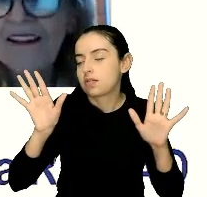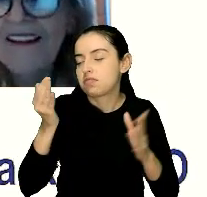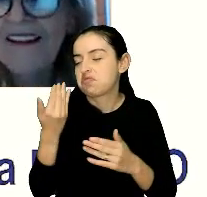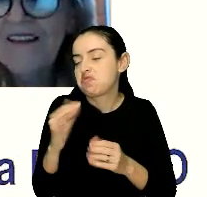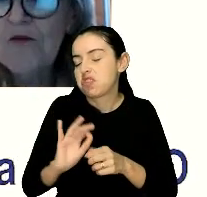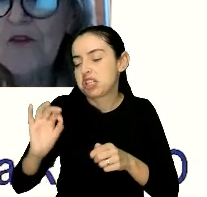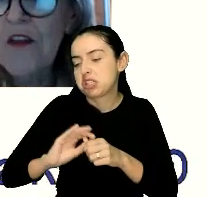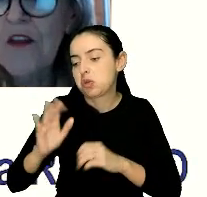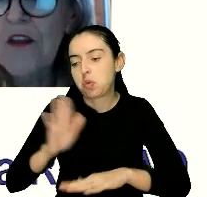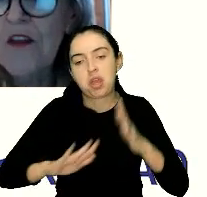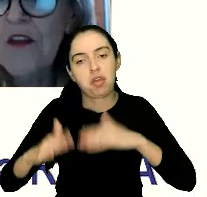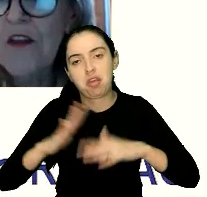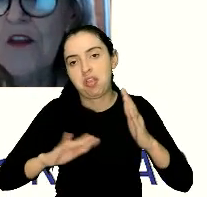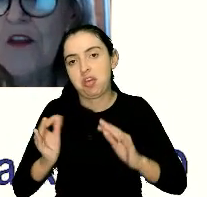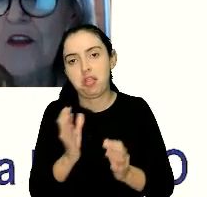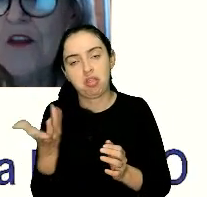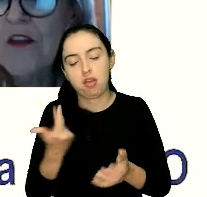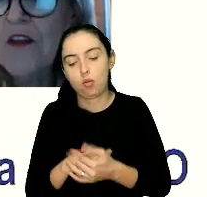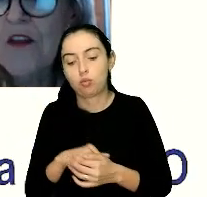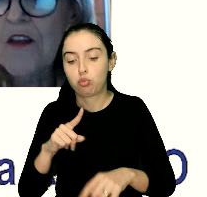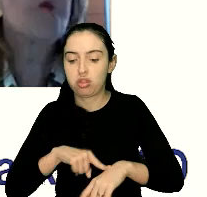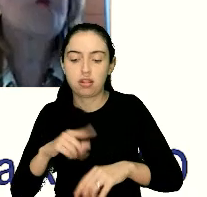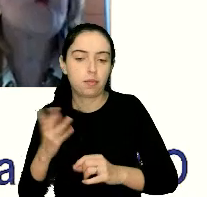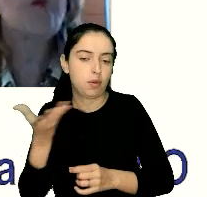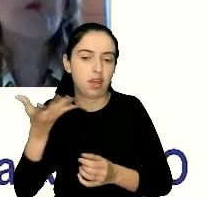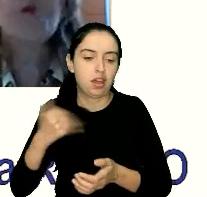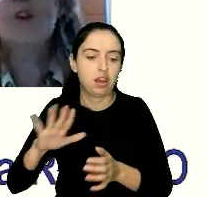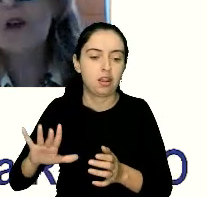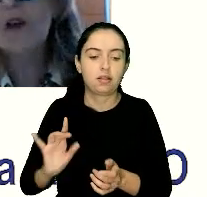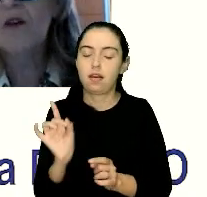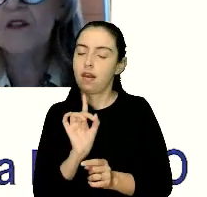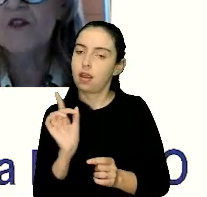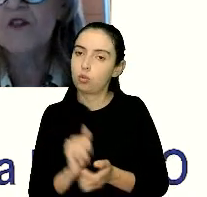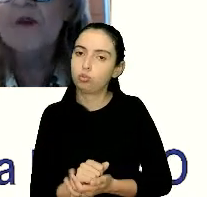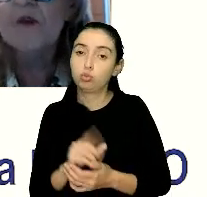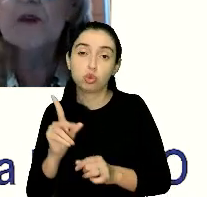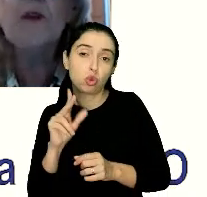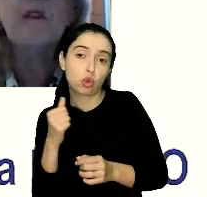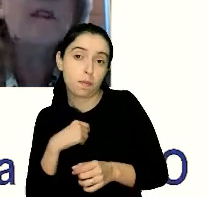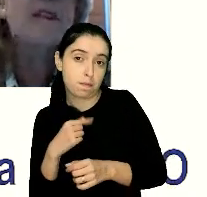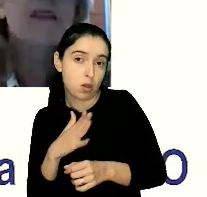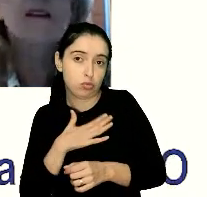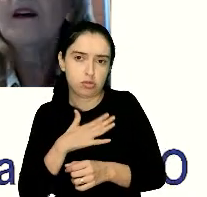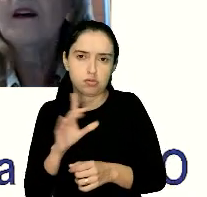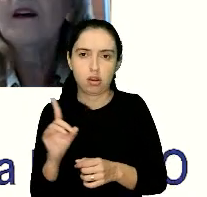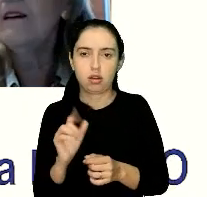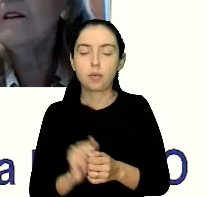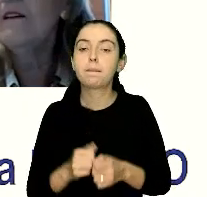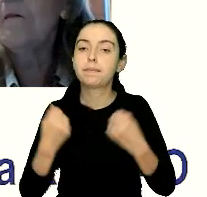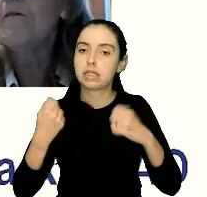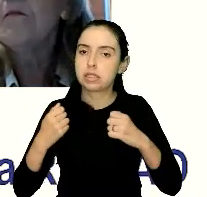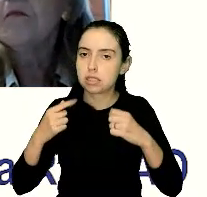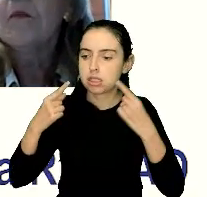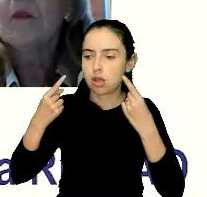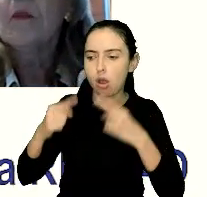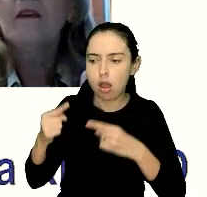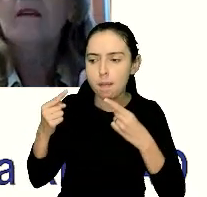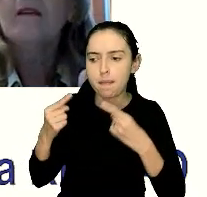né? No tempo que quiser, não, vou fazer tudo do meu jeito. Não, existe uma cobrança, existem